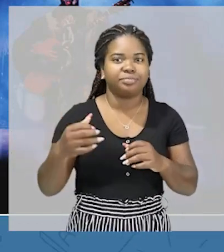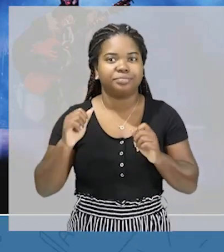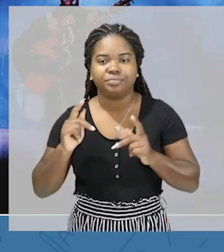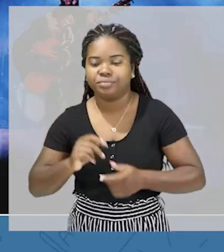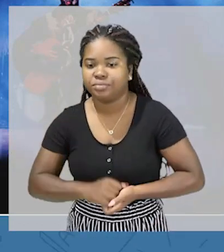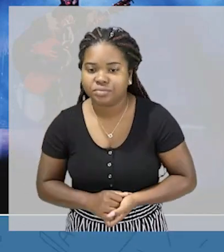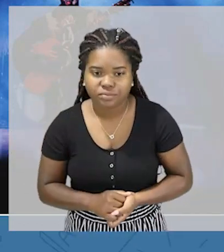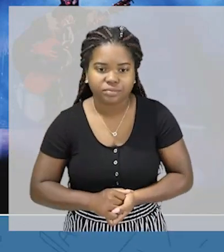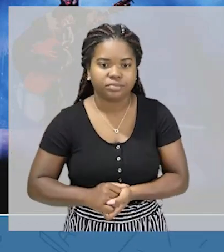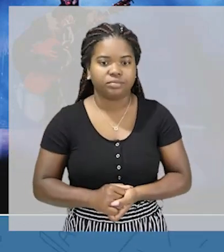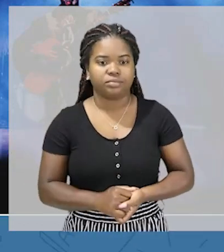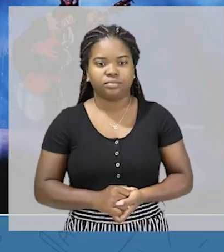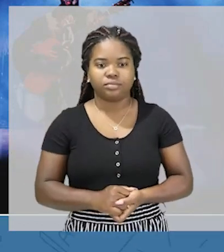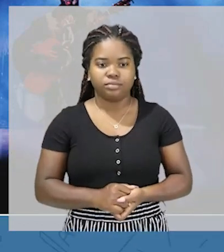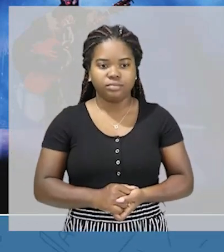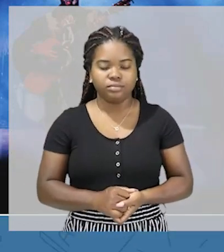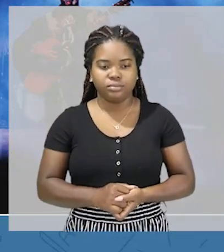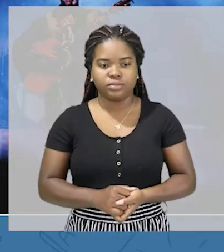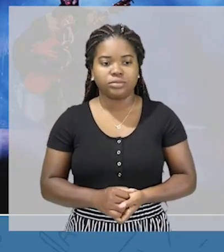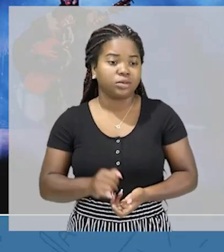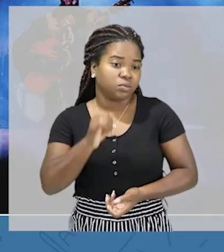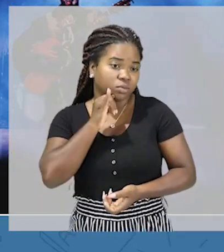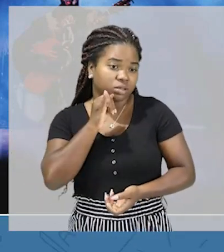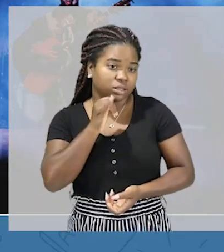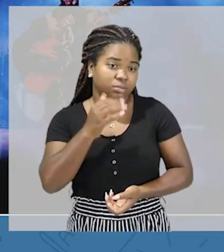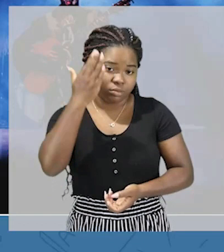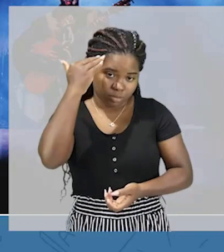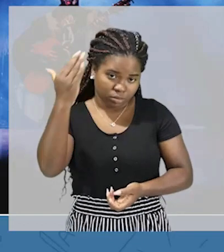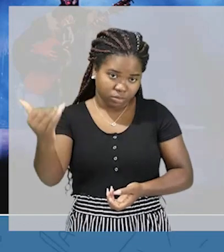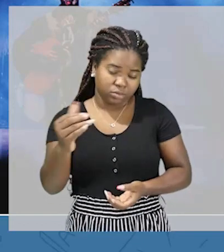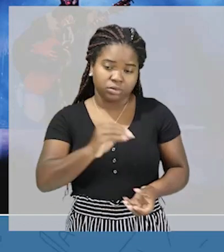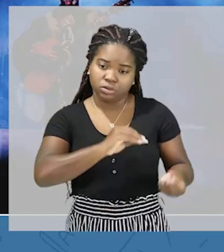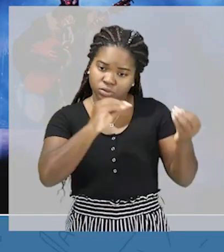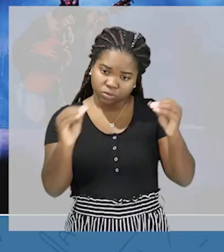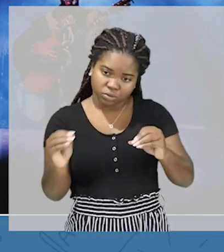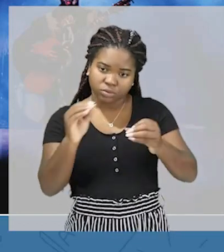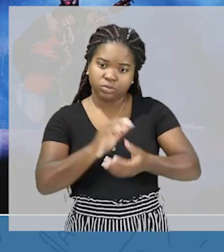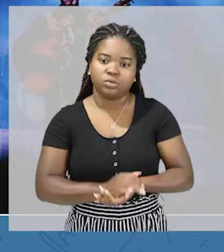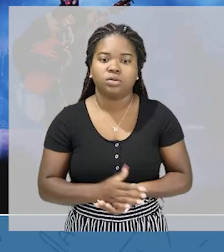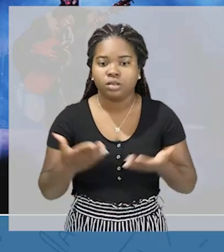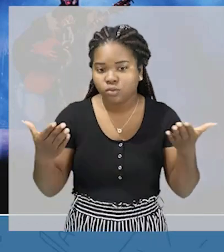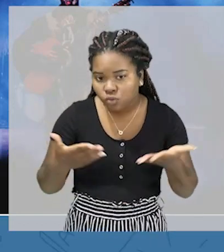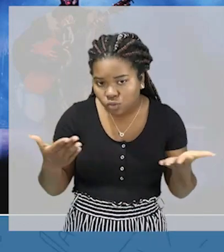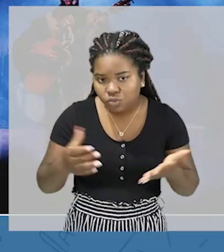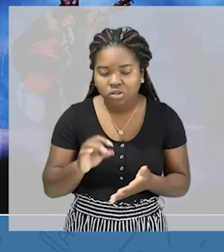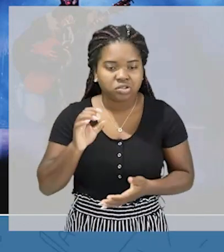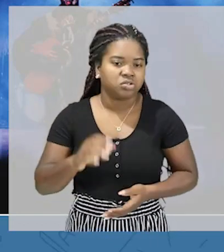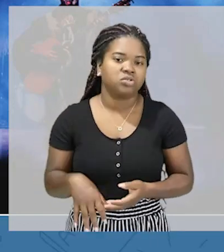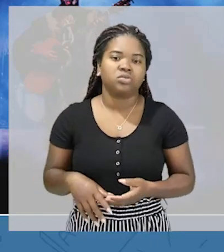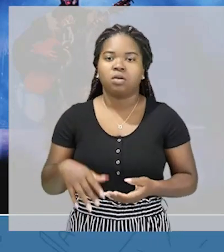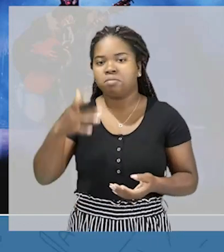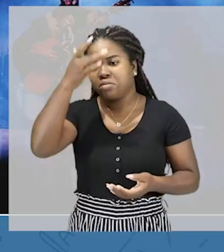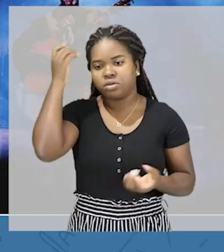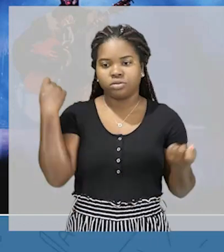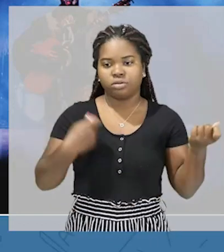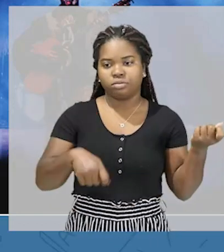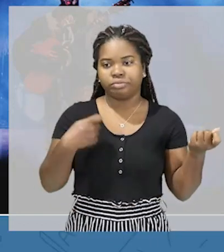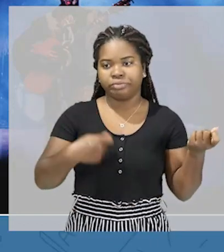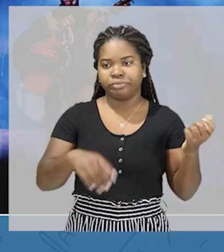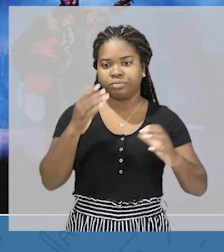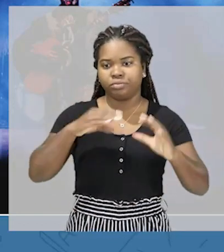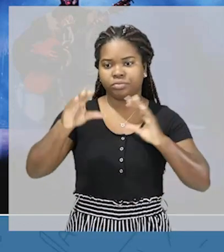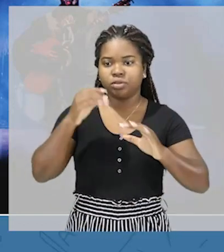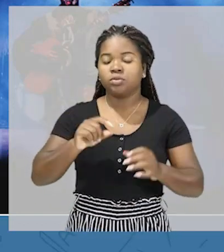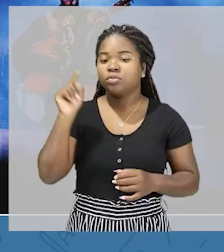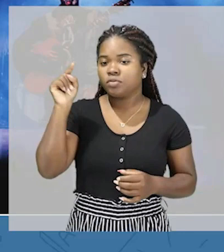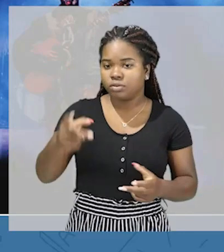são lançados no mercado da música hoje, eles não são apenas músicos. Eu comentei recentemente com alunos meus. Quando você vê um clipe de um